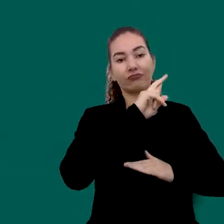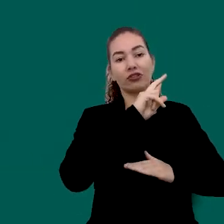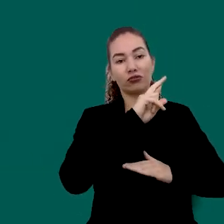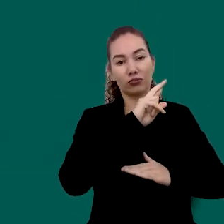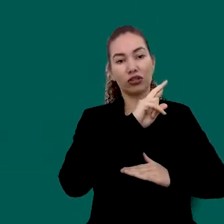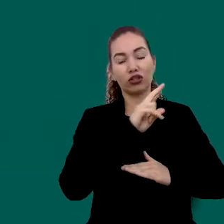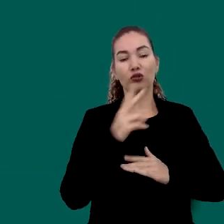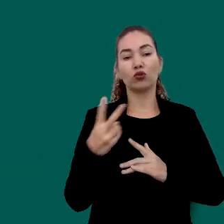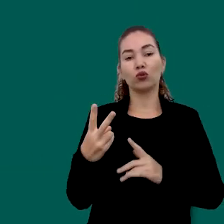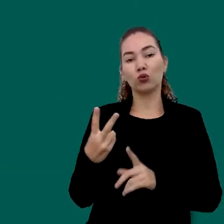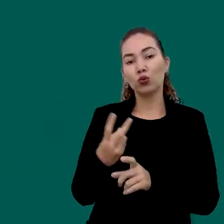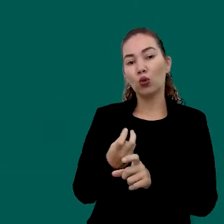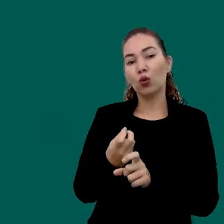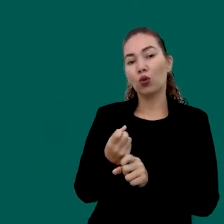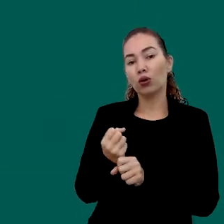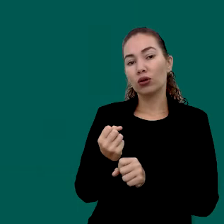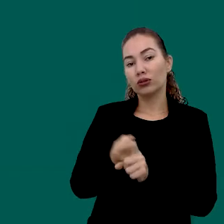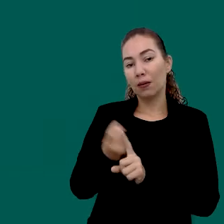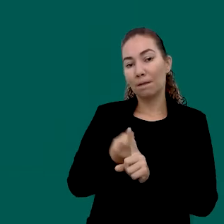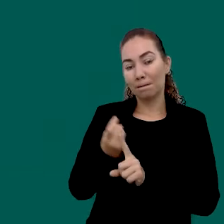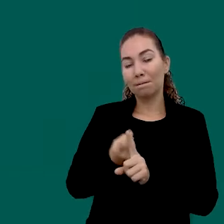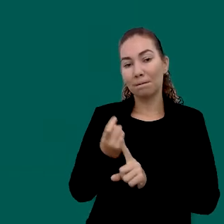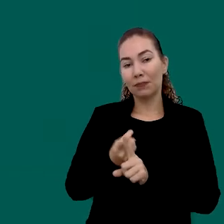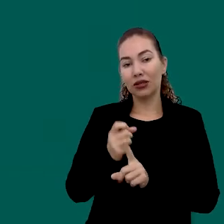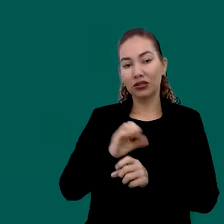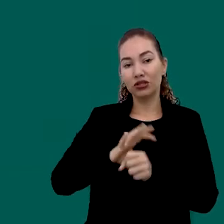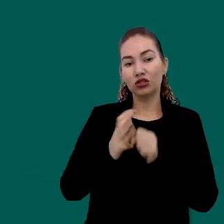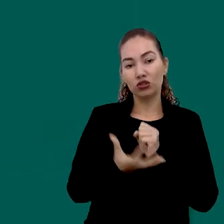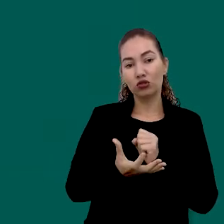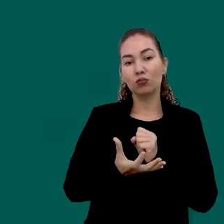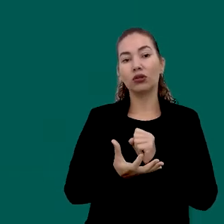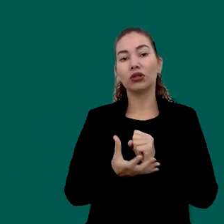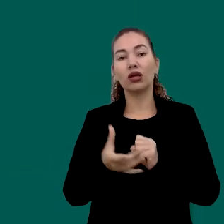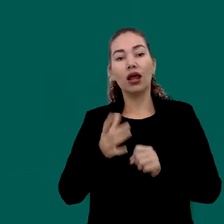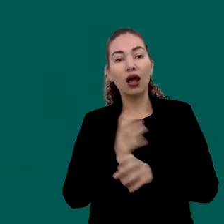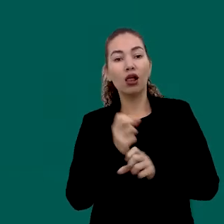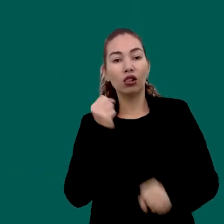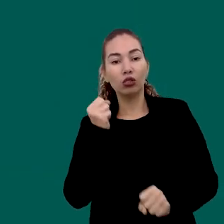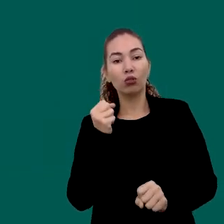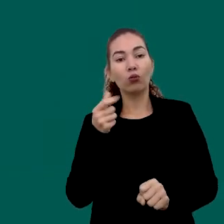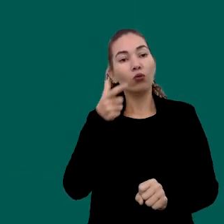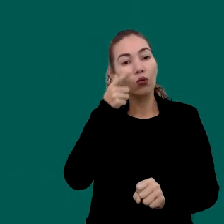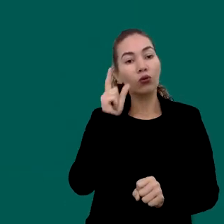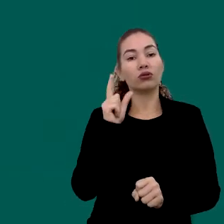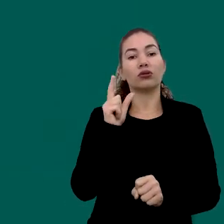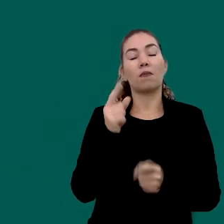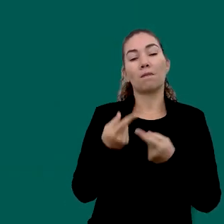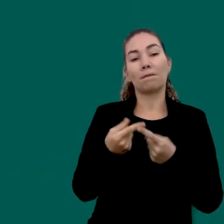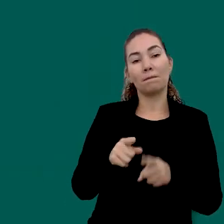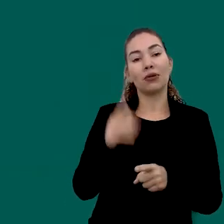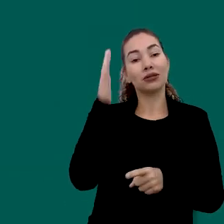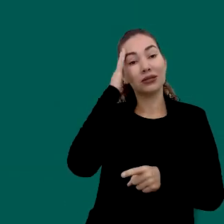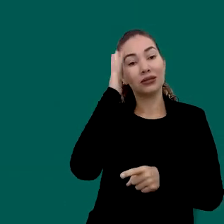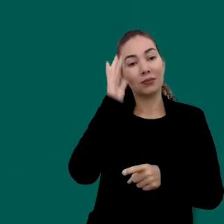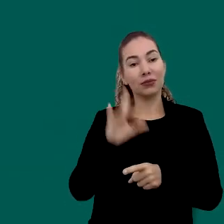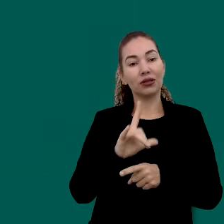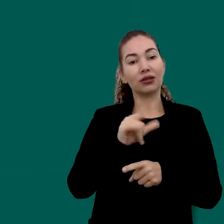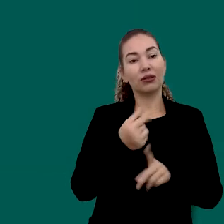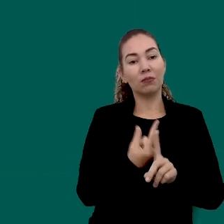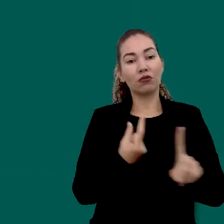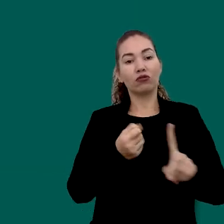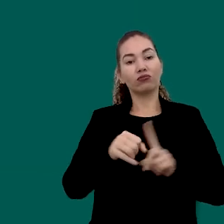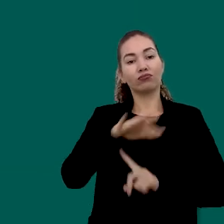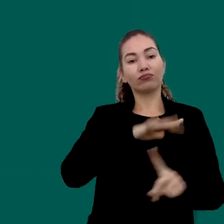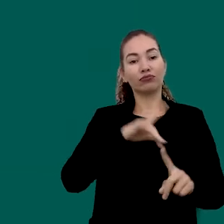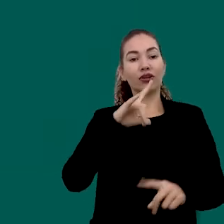2 meses agora de pandemia, de lockdown, ele deu um lucro, porém a gente sabe que passando a questão do lockdown, o faturamento ele vai